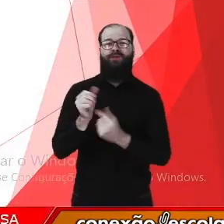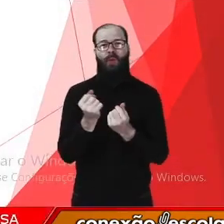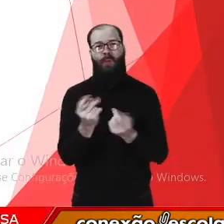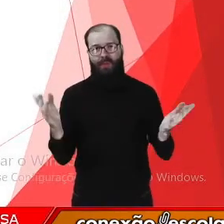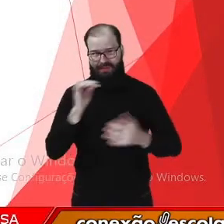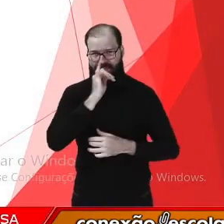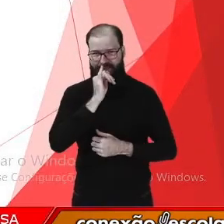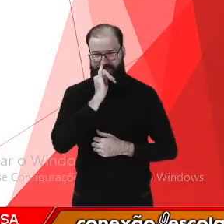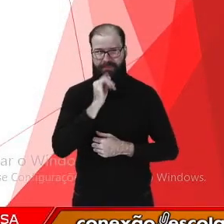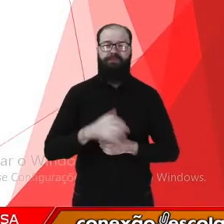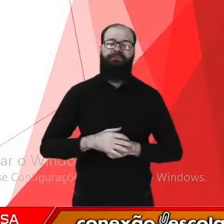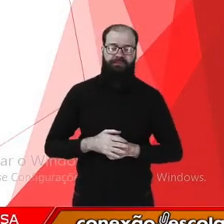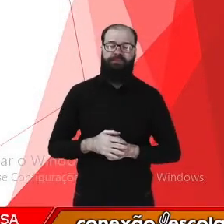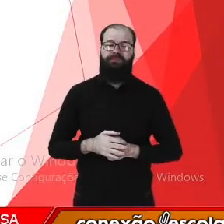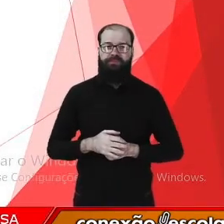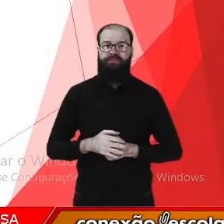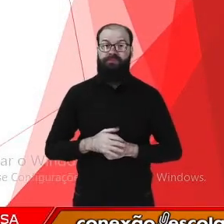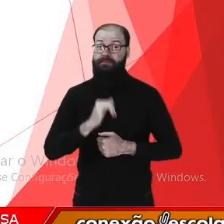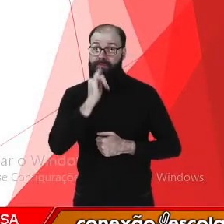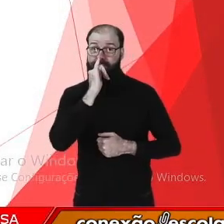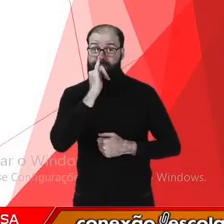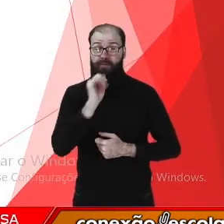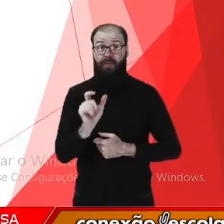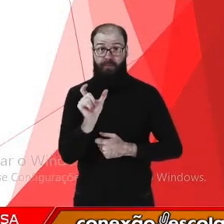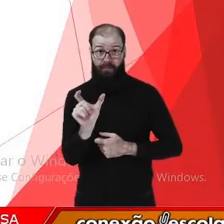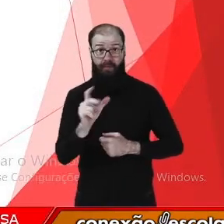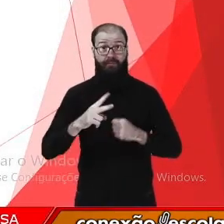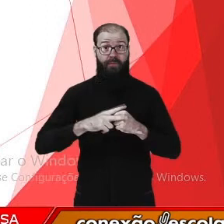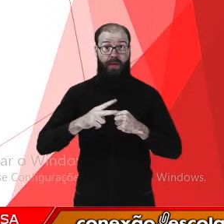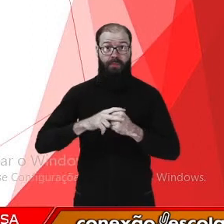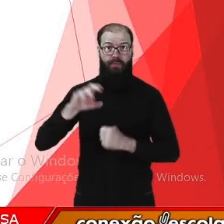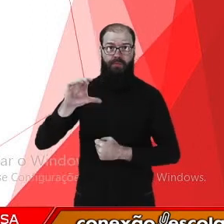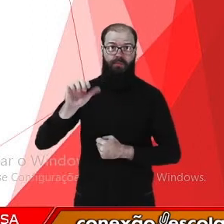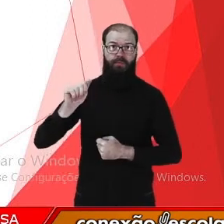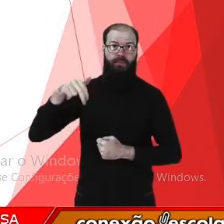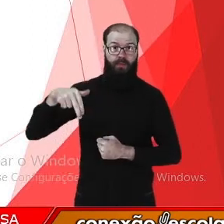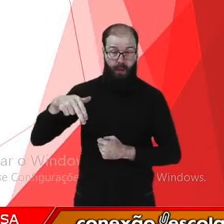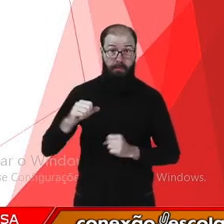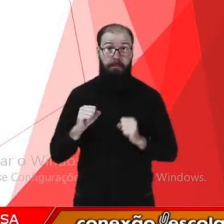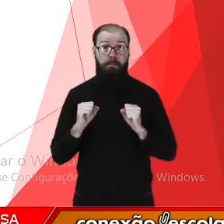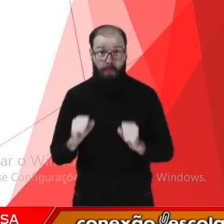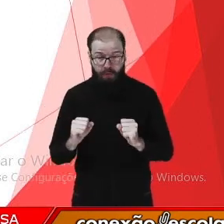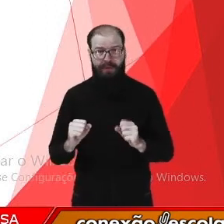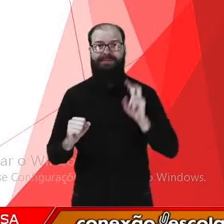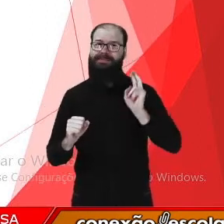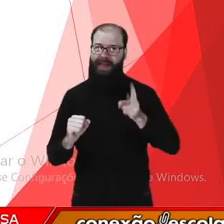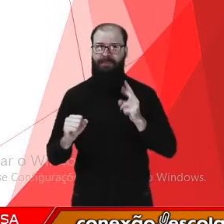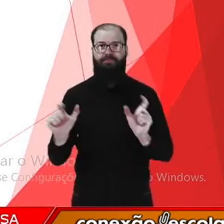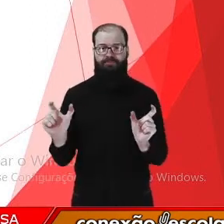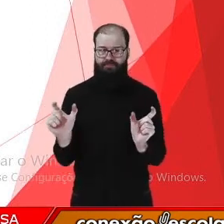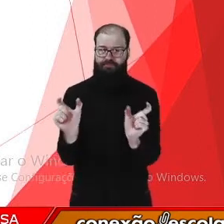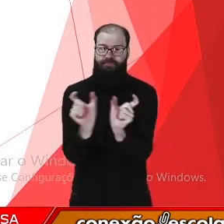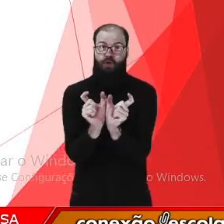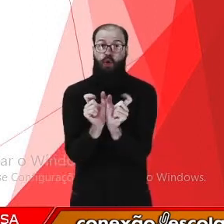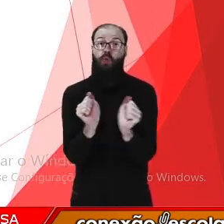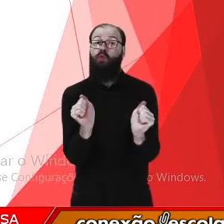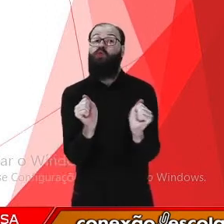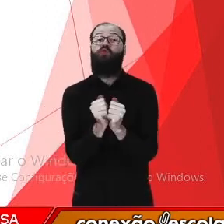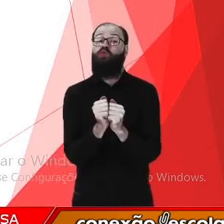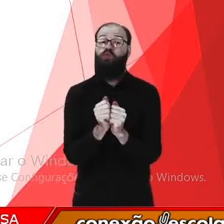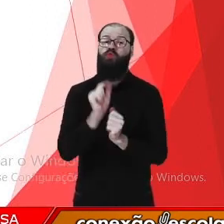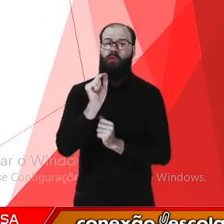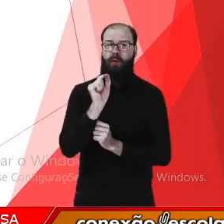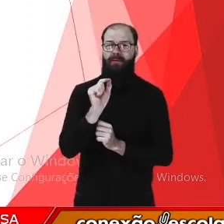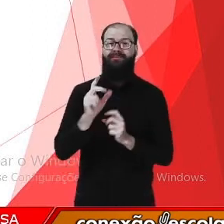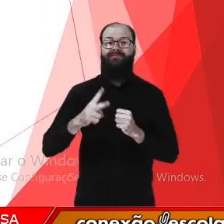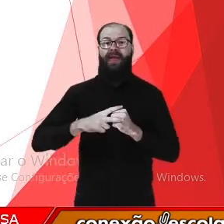exemplos também. É sempre, o verbo can, o verbo poder, é sempre acompanhado do verbo principal no infinitivo